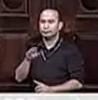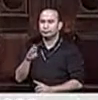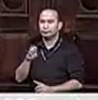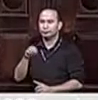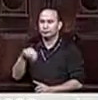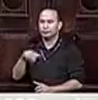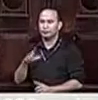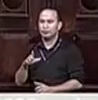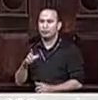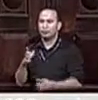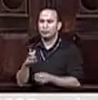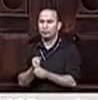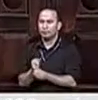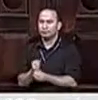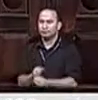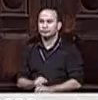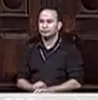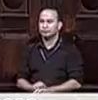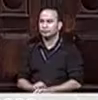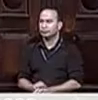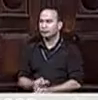Mas antes de ir a plenário,